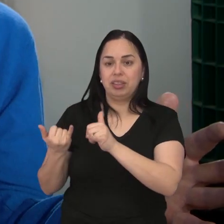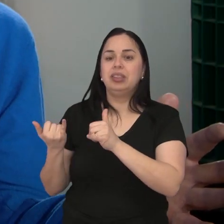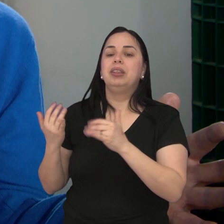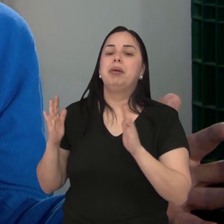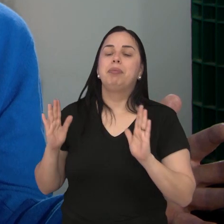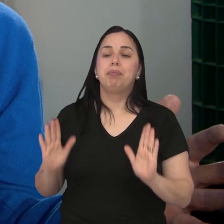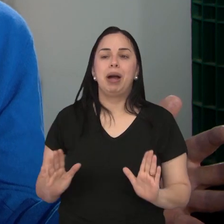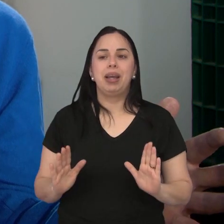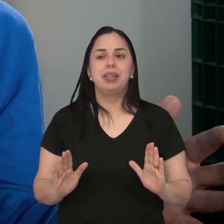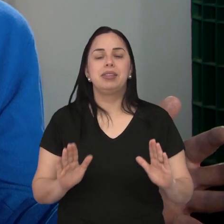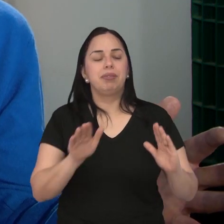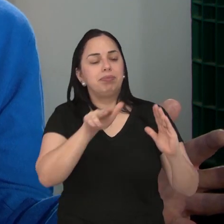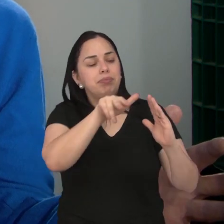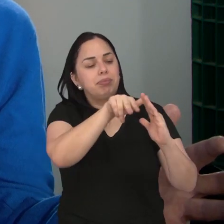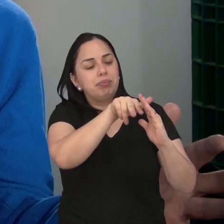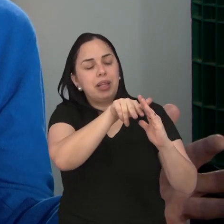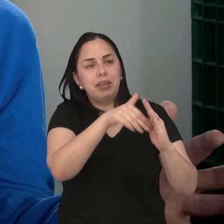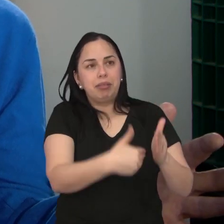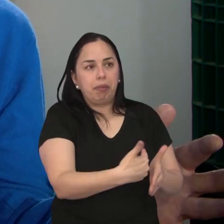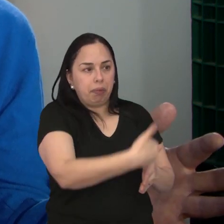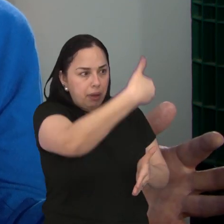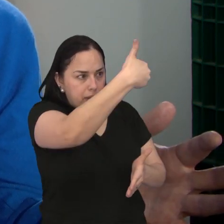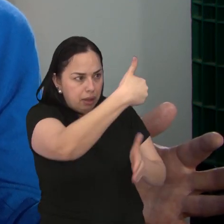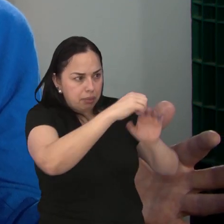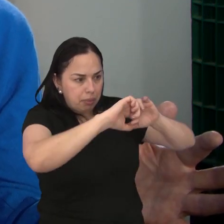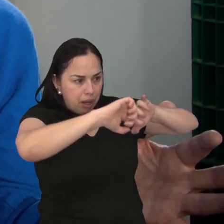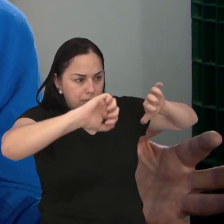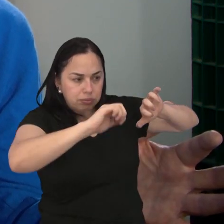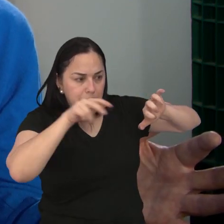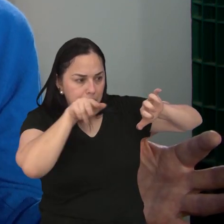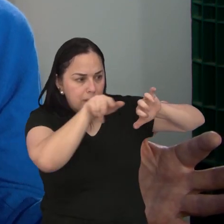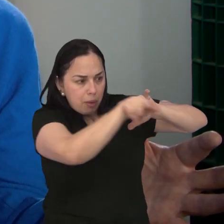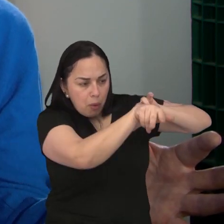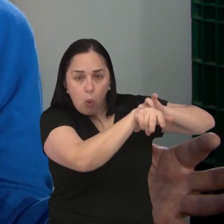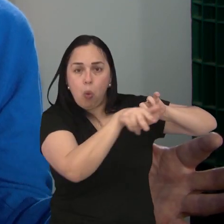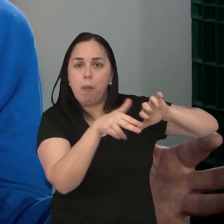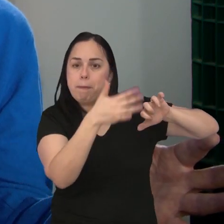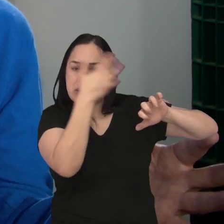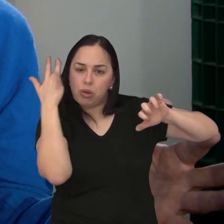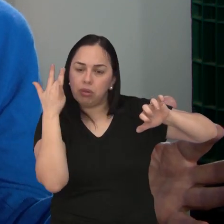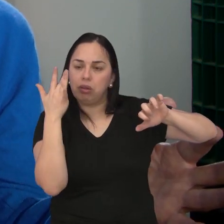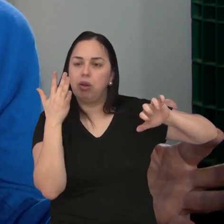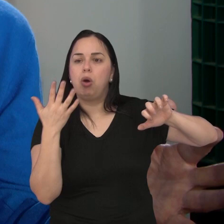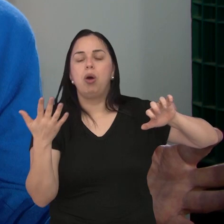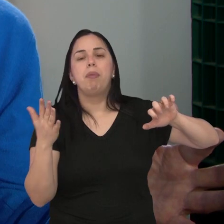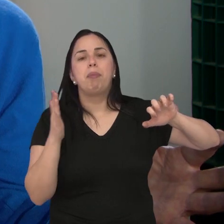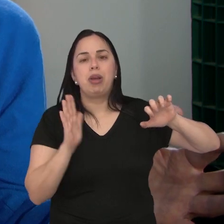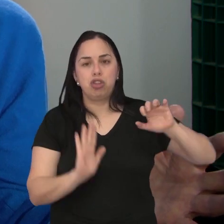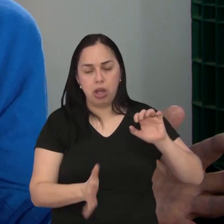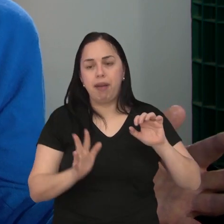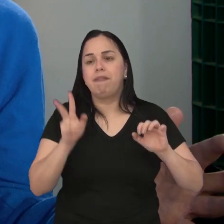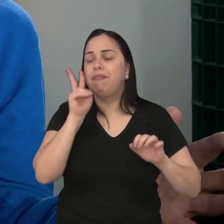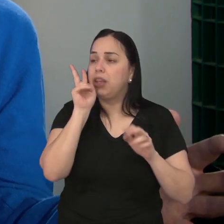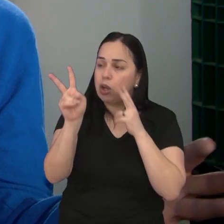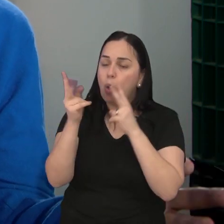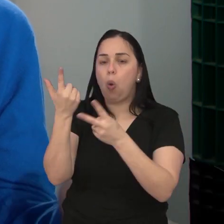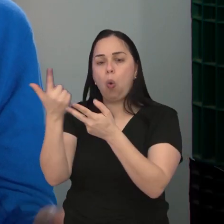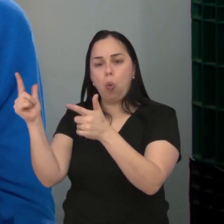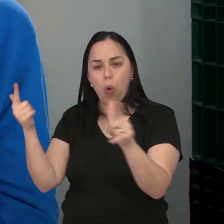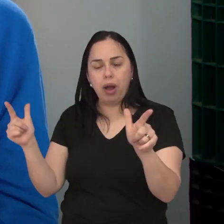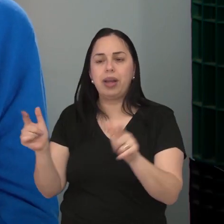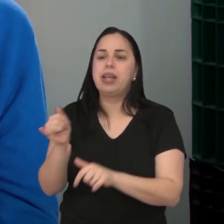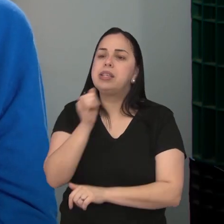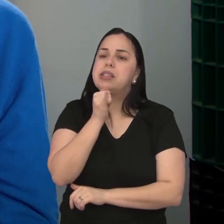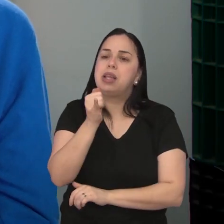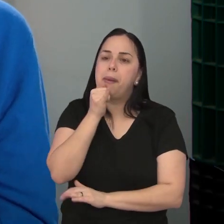né? A questão de emparedar não é que seja comum, mas eu já presenciei alguns